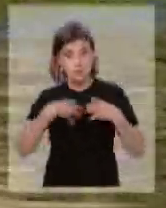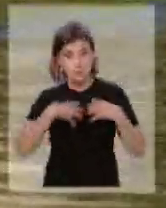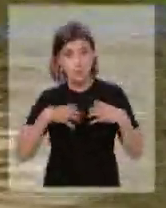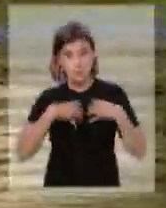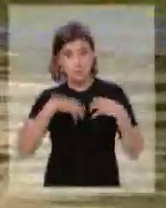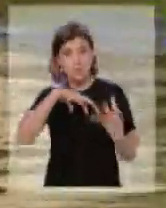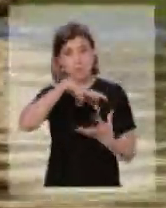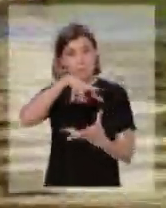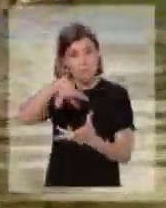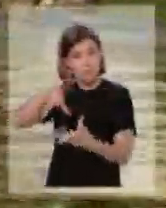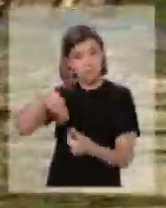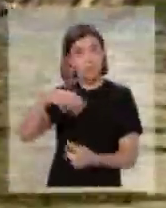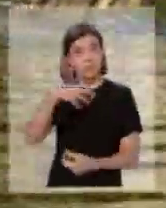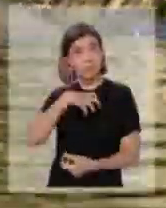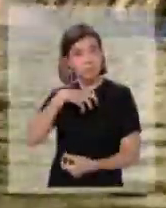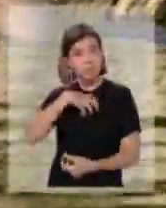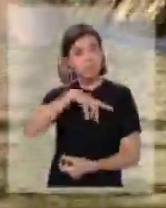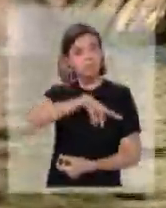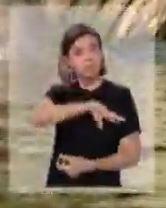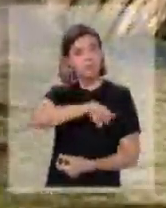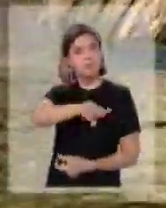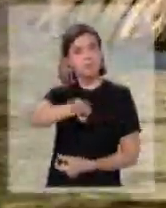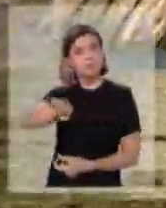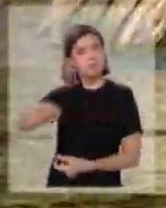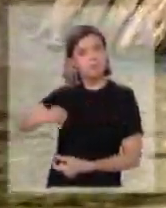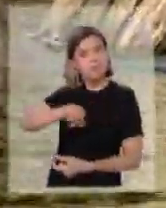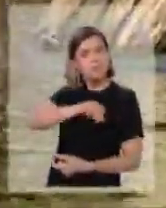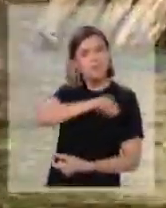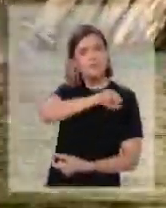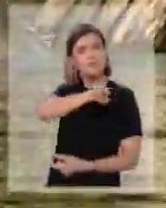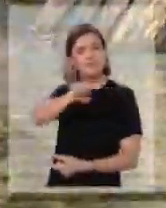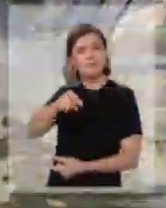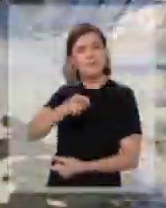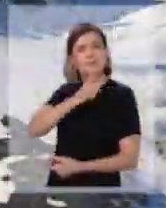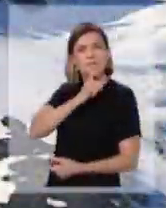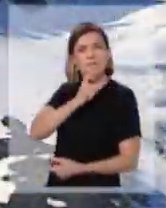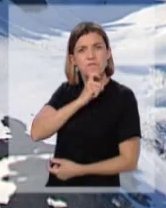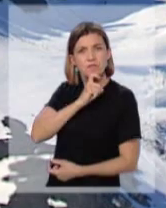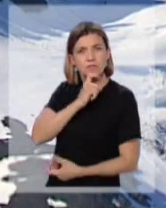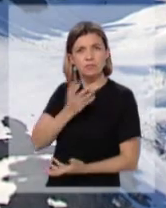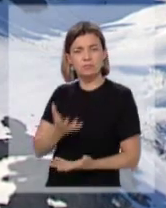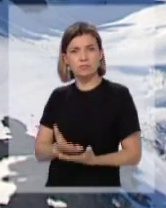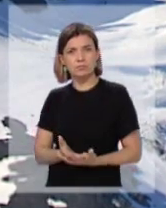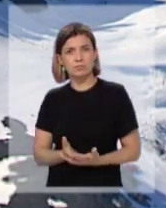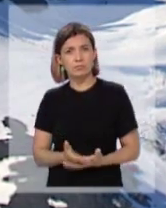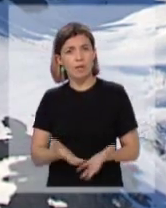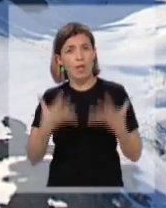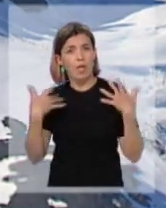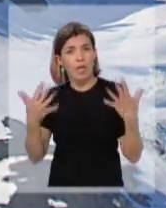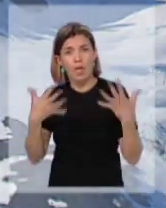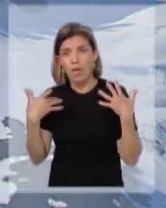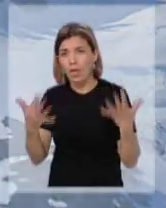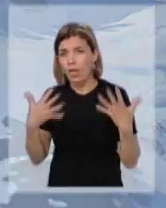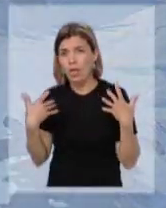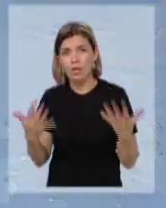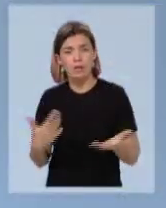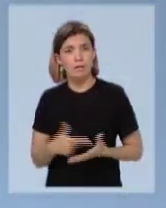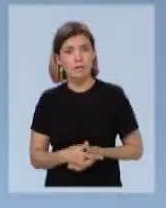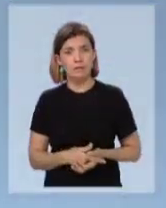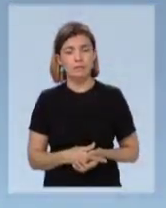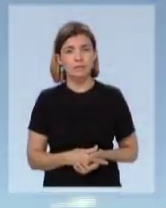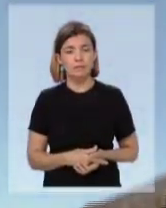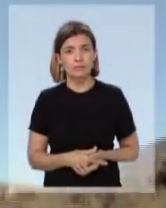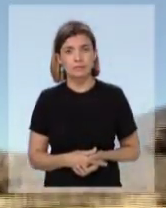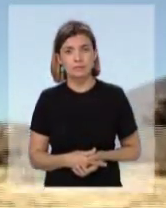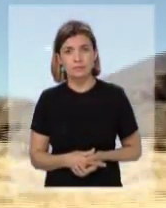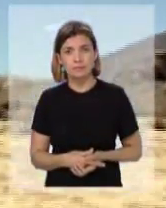Assim como o reino animal, o planeta apresenta condições bem diversificadas. Frio intenso nos polos,